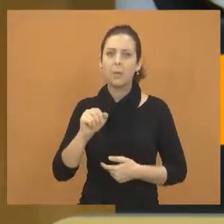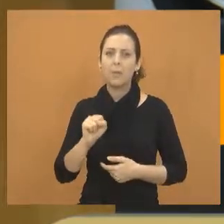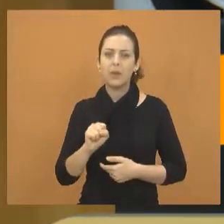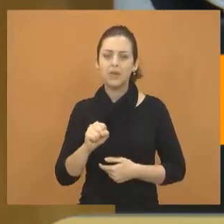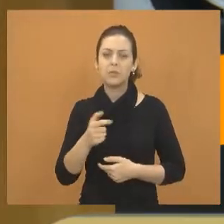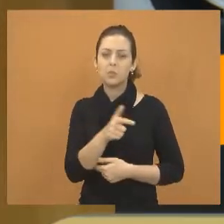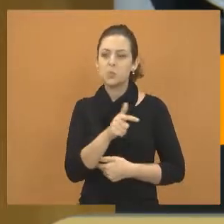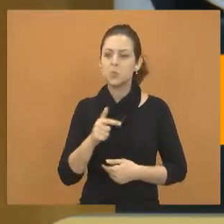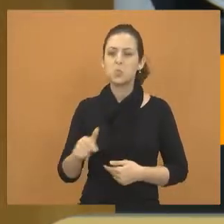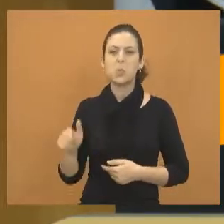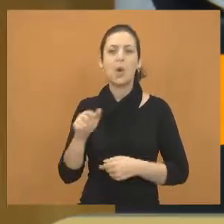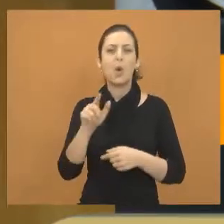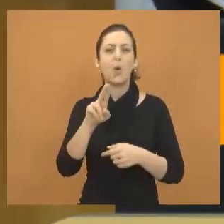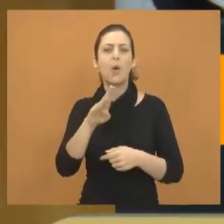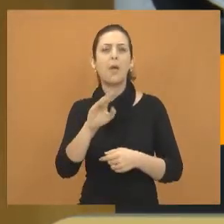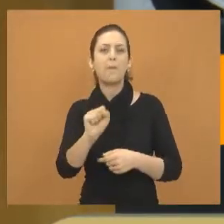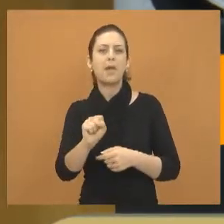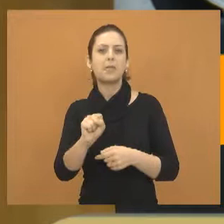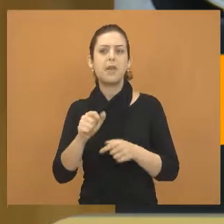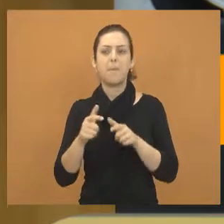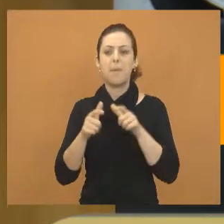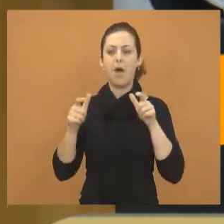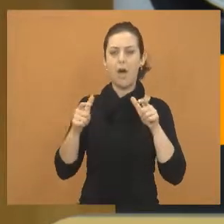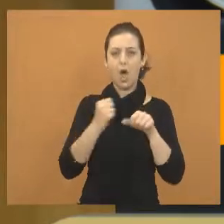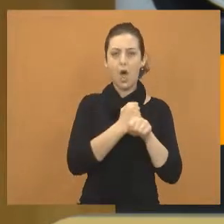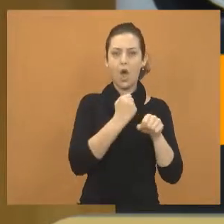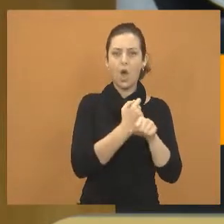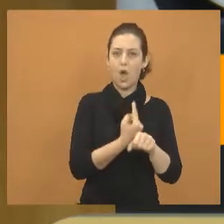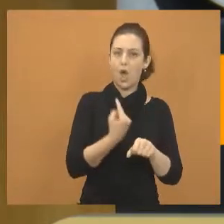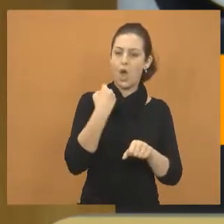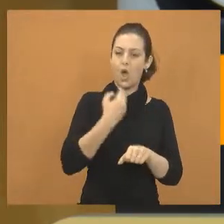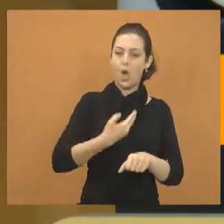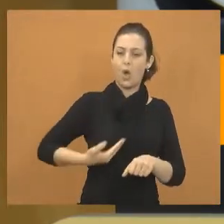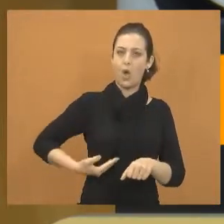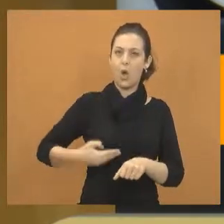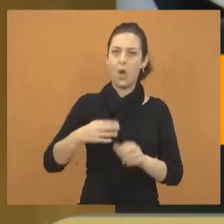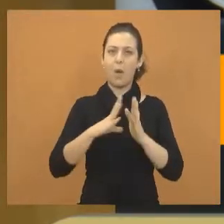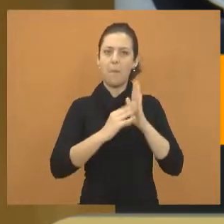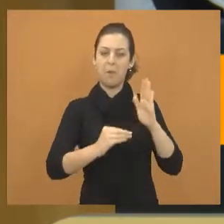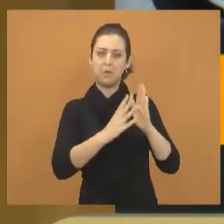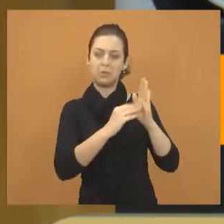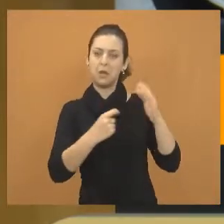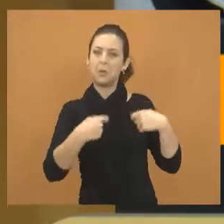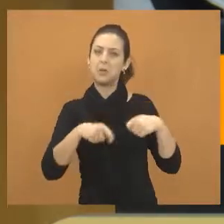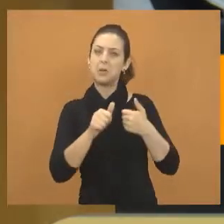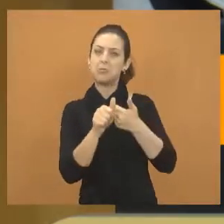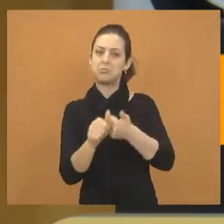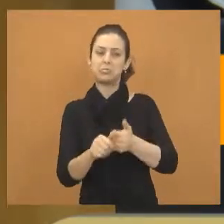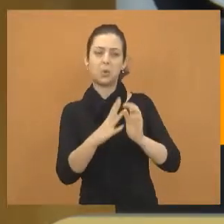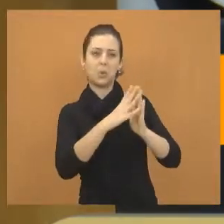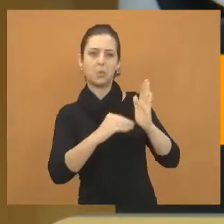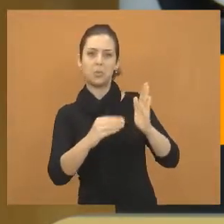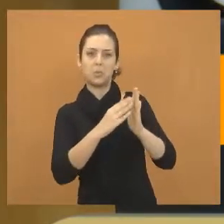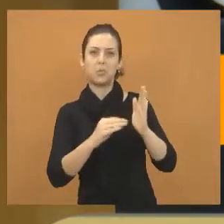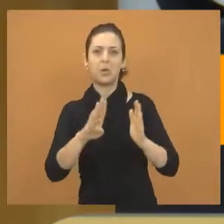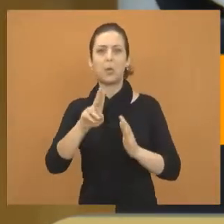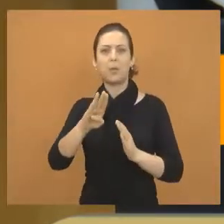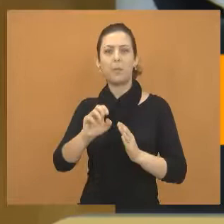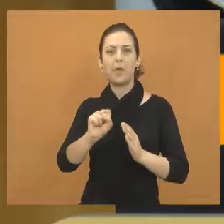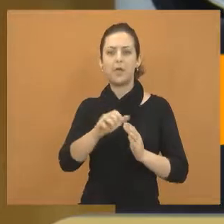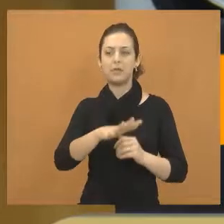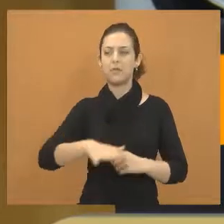Lagos, que é uma UBS maior, construída no governo anterior. É um modelo de UBS que eu acho que tem que ser UBSs maiores, que